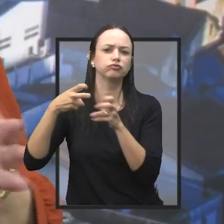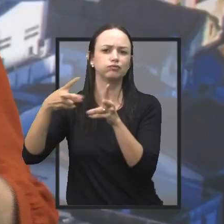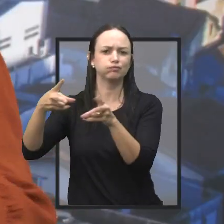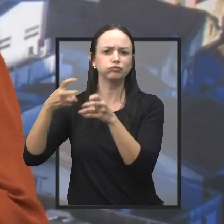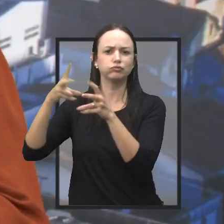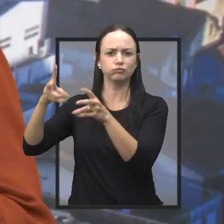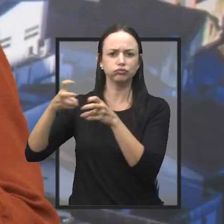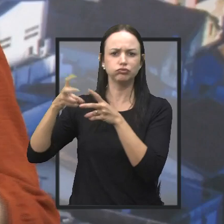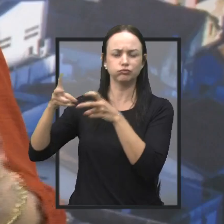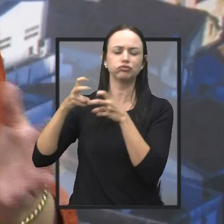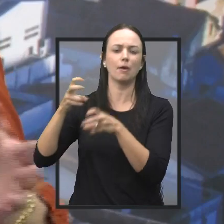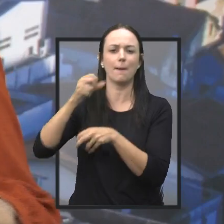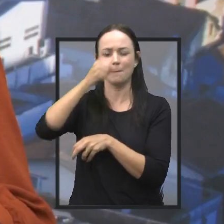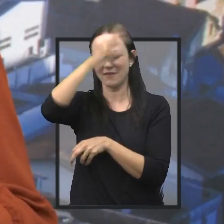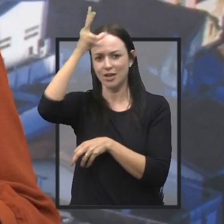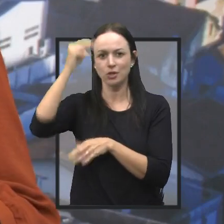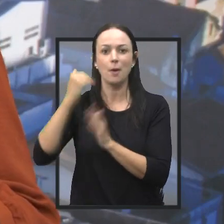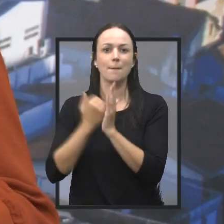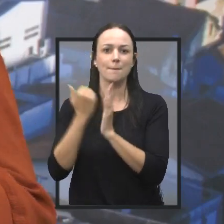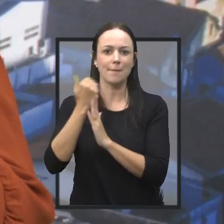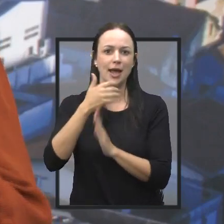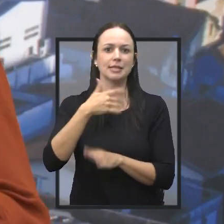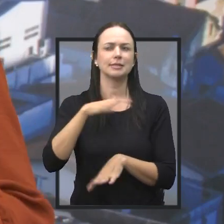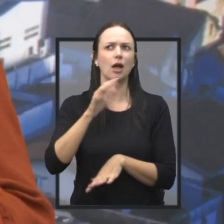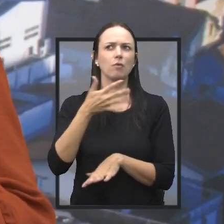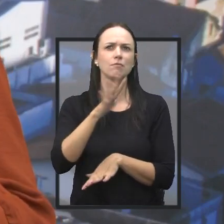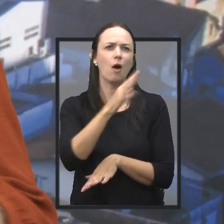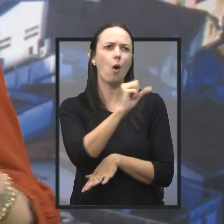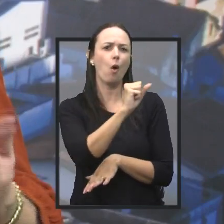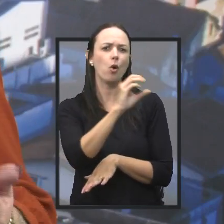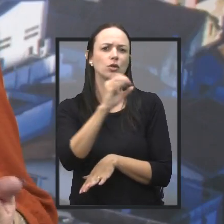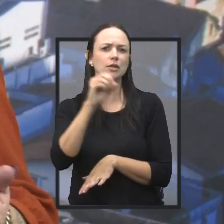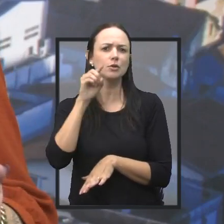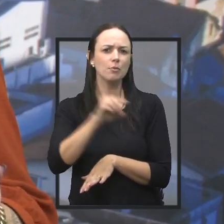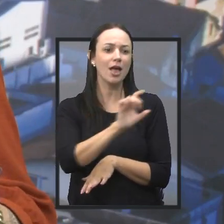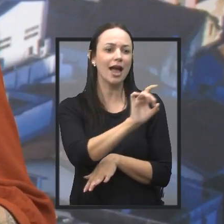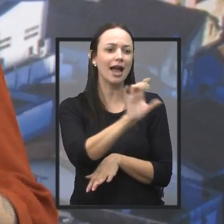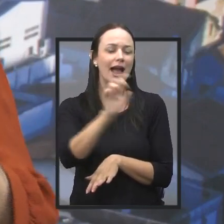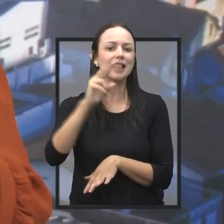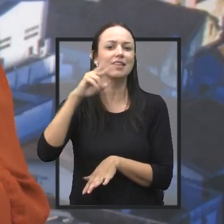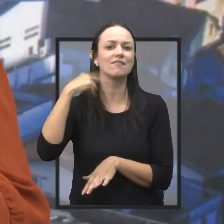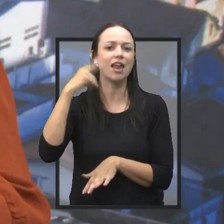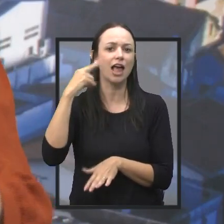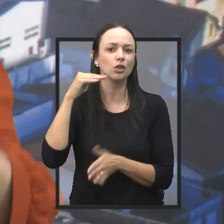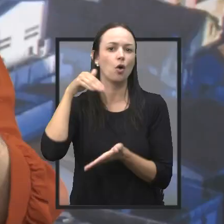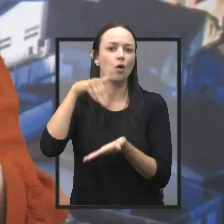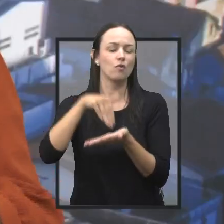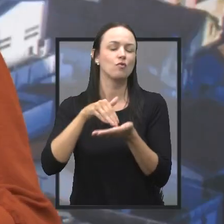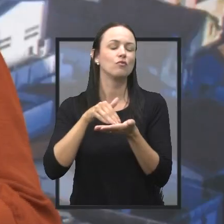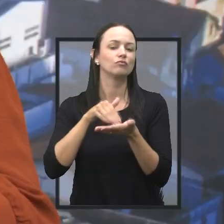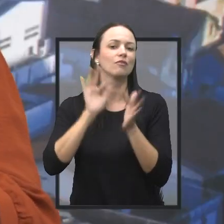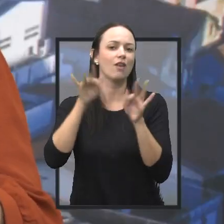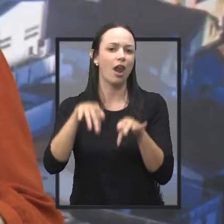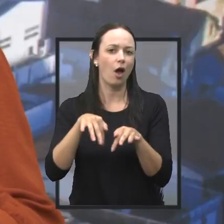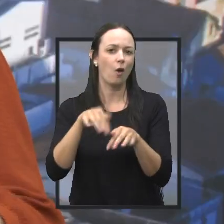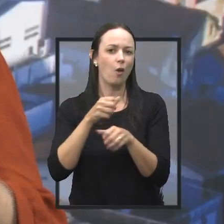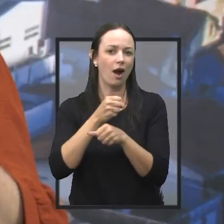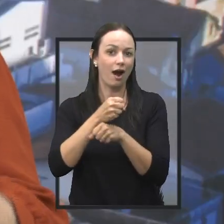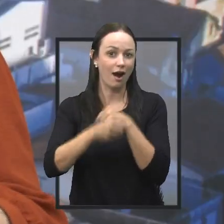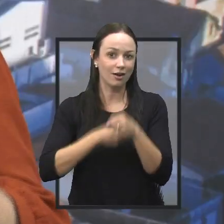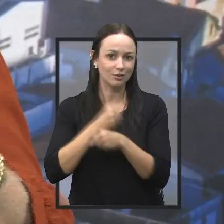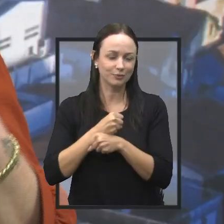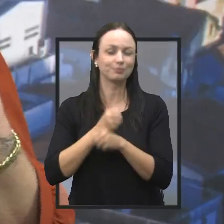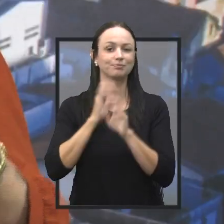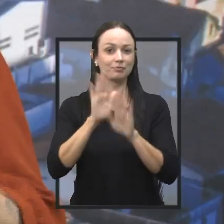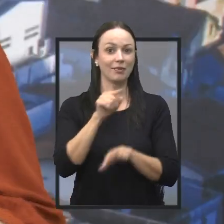outros, então a gente vai ter um pouquinho mais de 800 mil para cada vereador no final do ano. E sim, a partir desse valor, nós